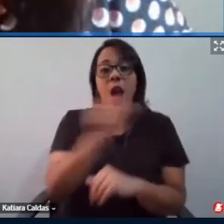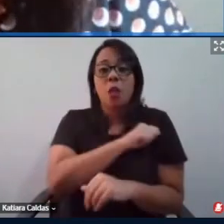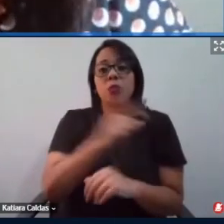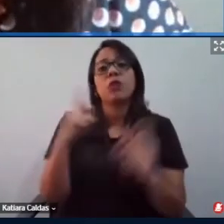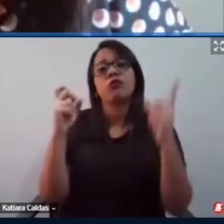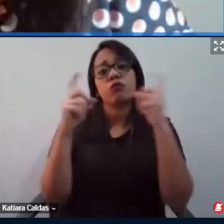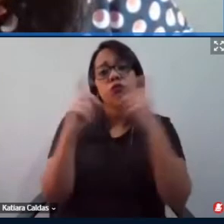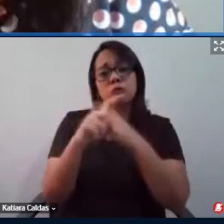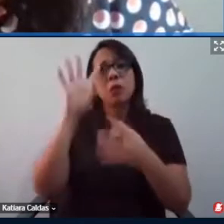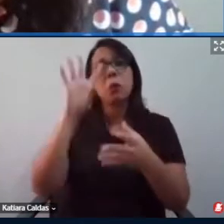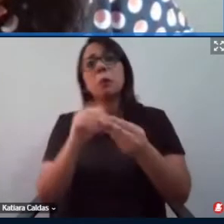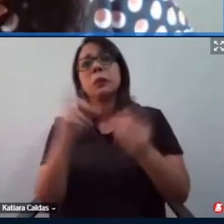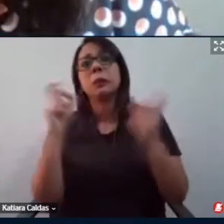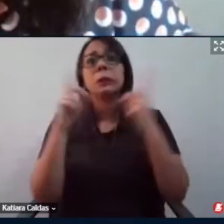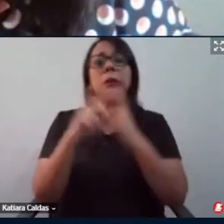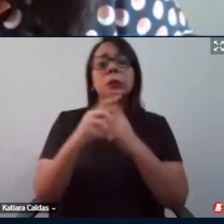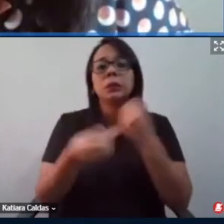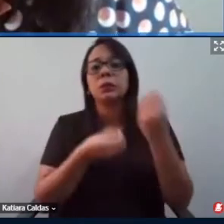para compreender.